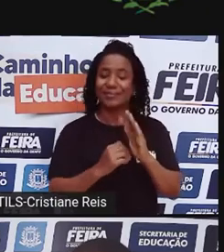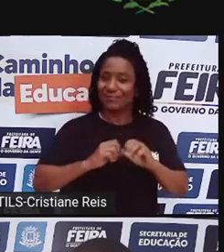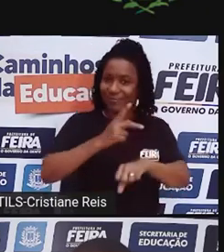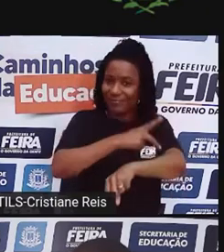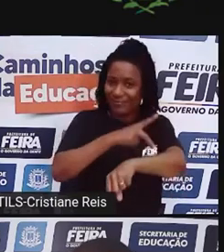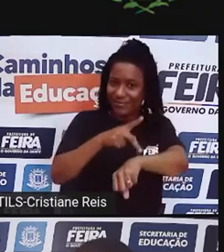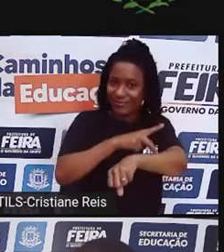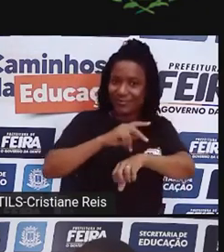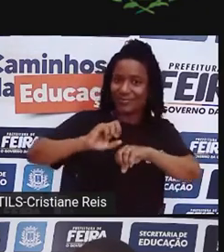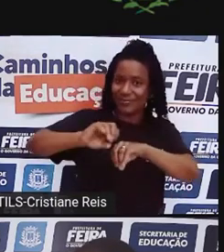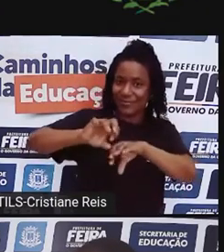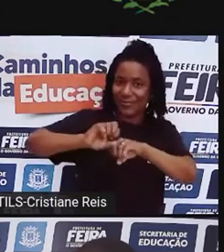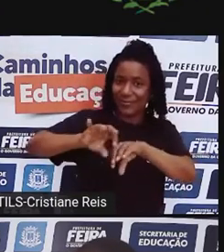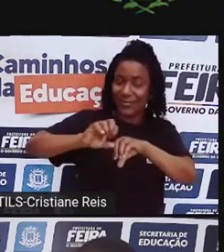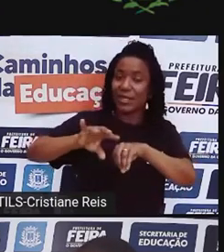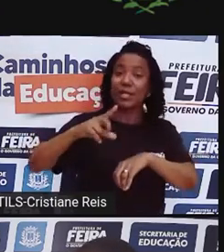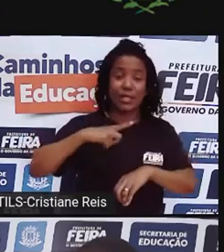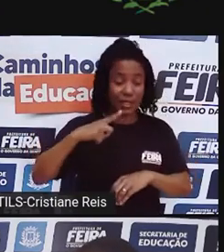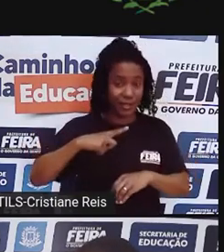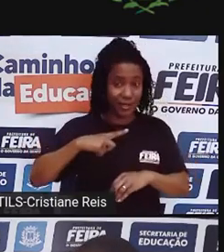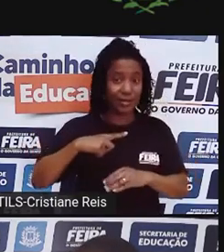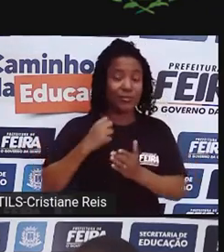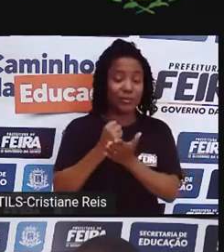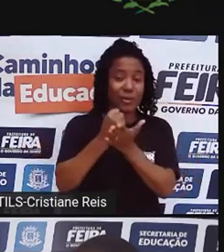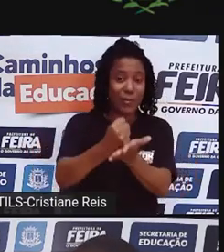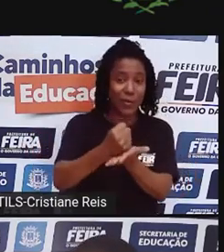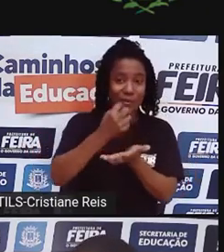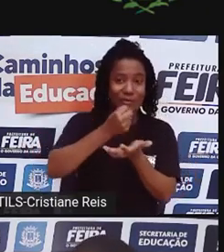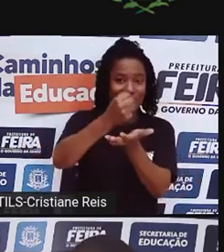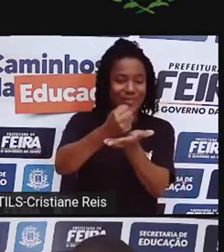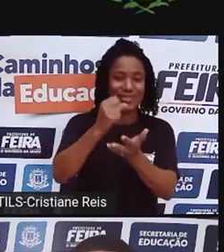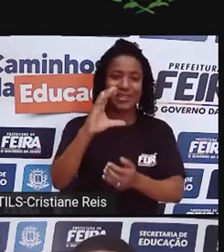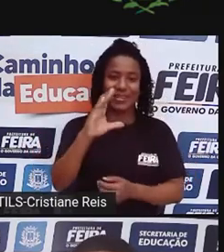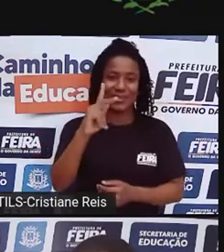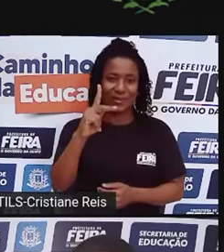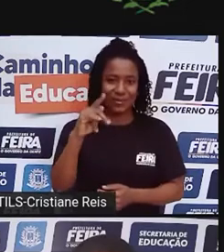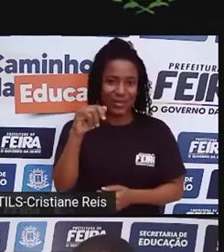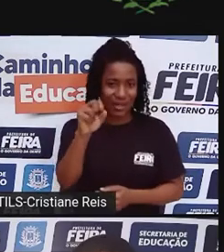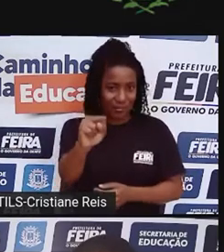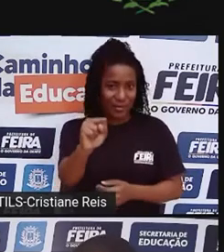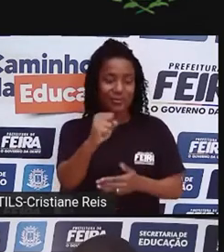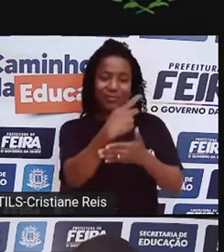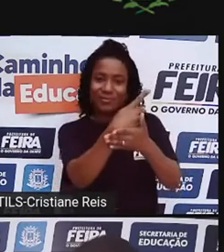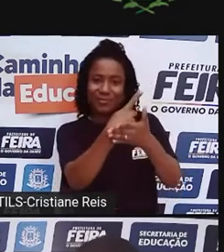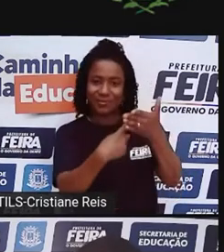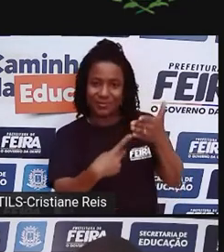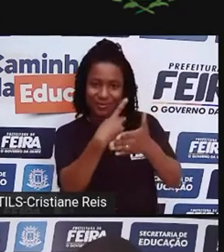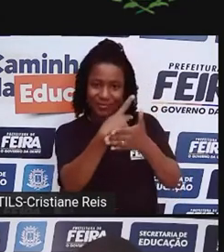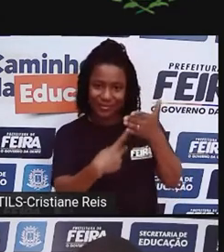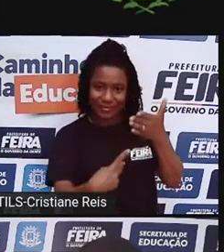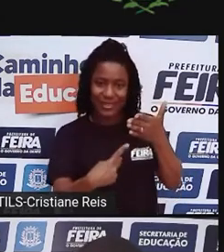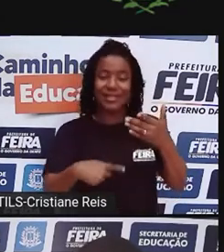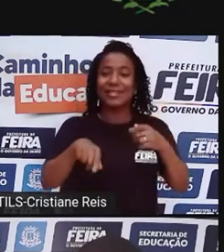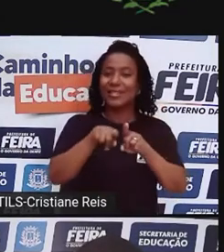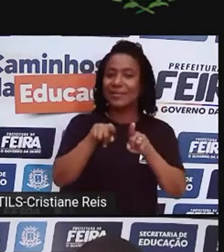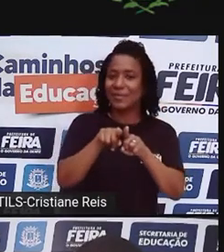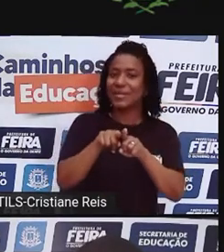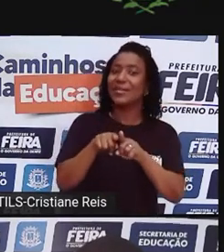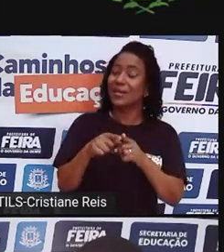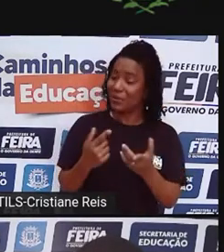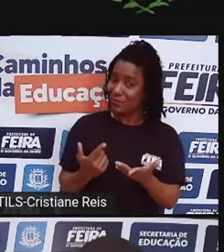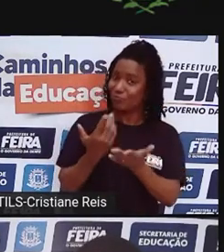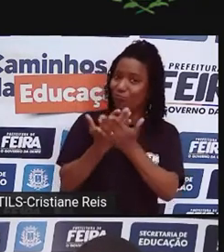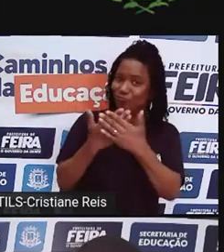financiado pela CAPES, e eu faço parte do subprojeto de biologia e atuo no Colégio Modelo Luiz Eduardo Magalhães.